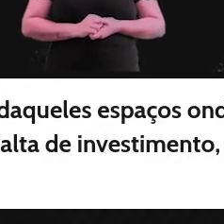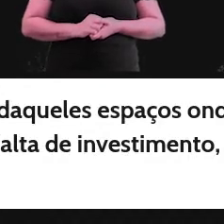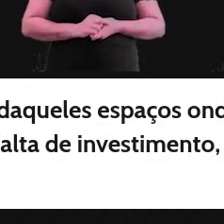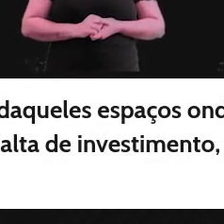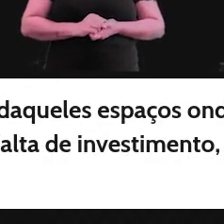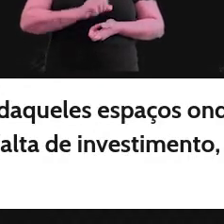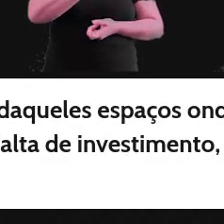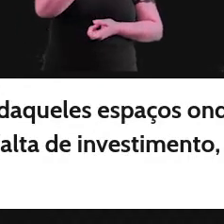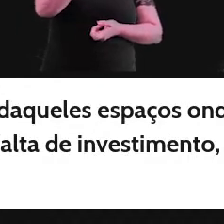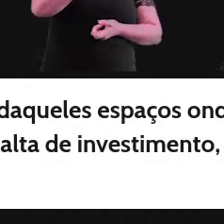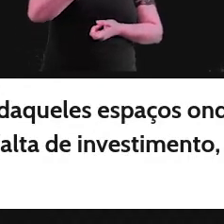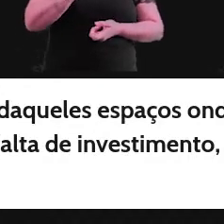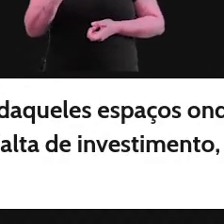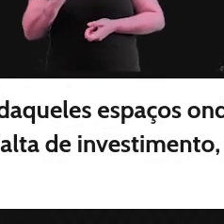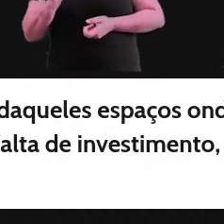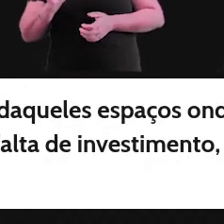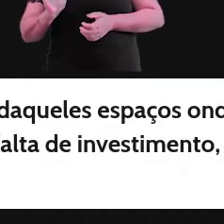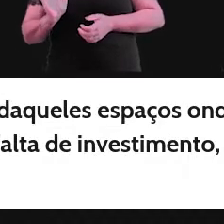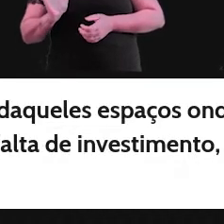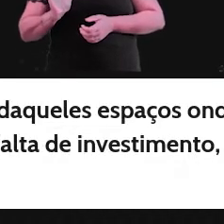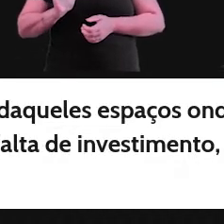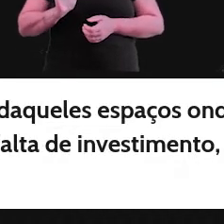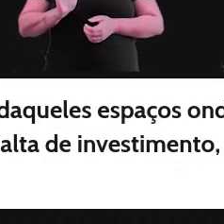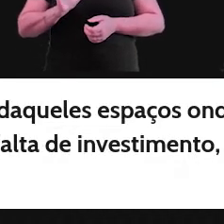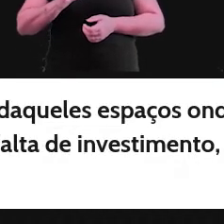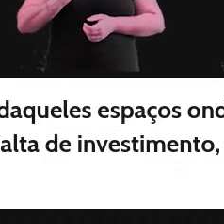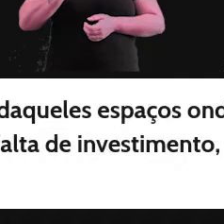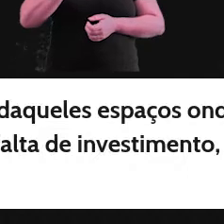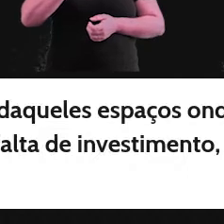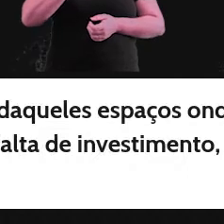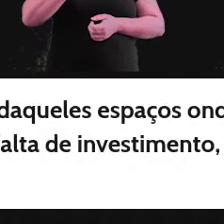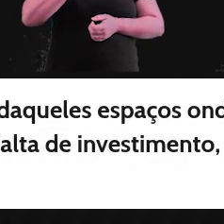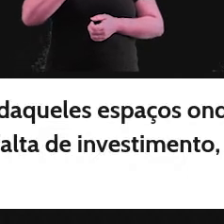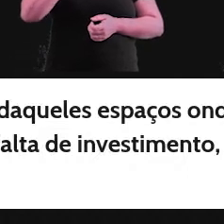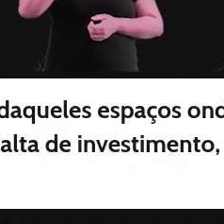Sim e não, né? A Catarina